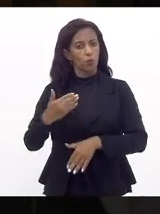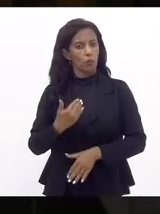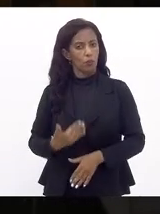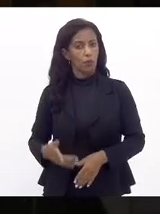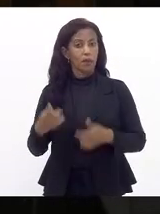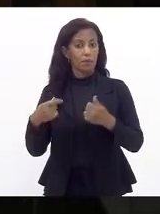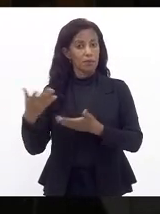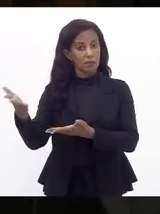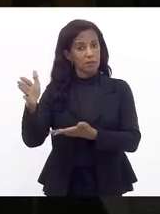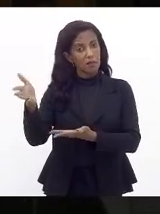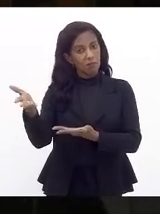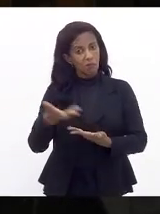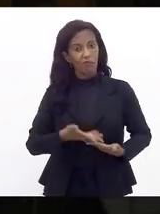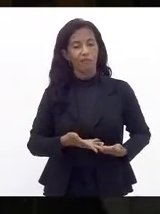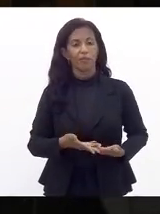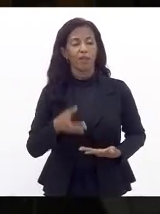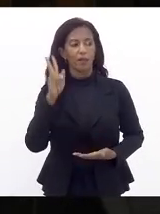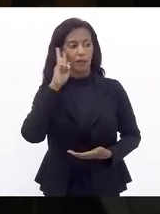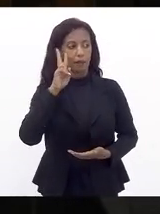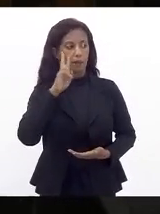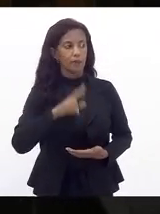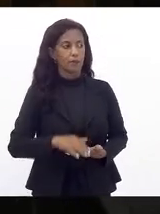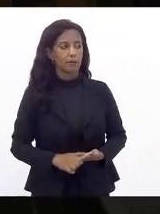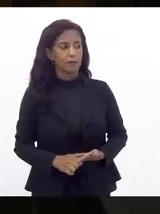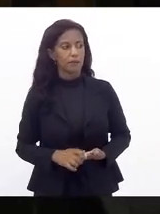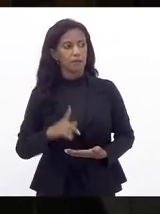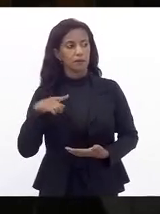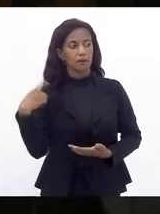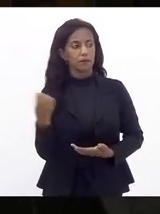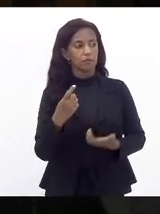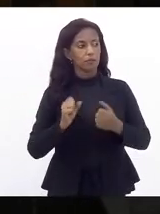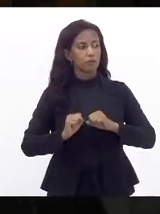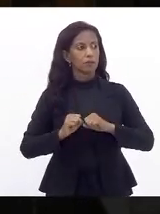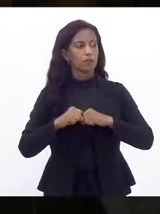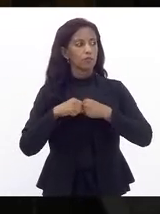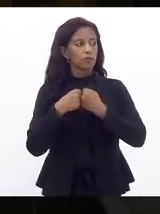merecem serem chamados. Lembrando que o nosso esforço